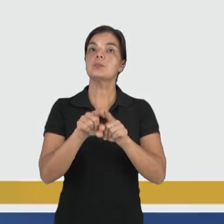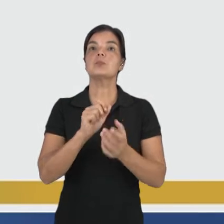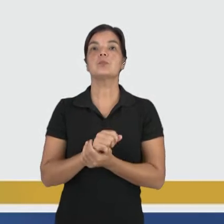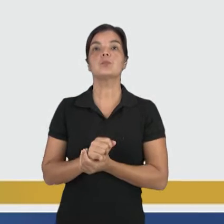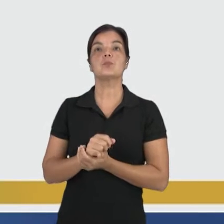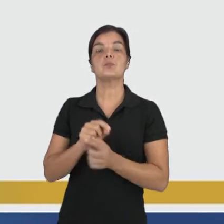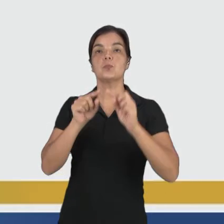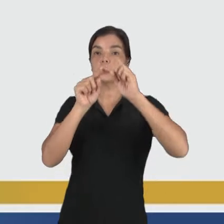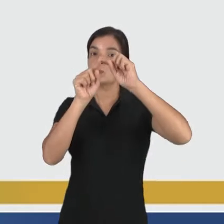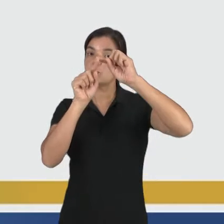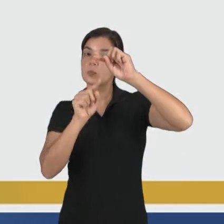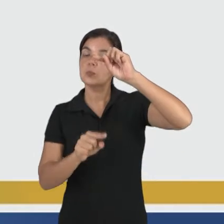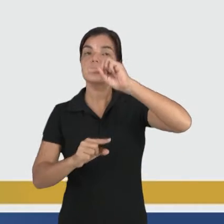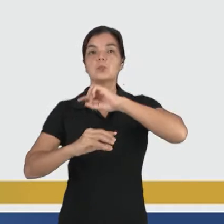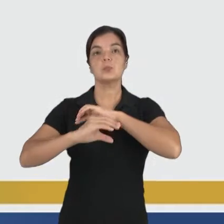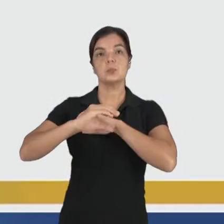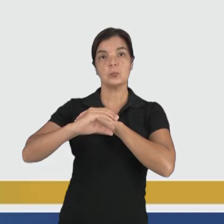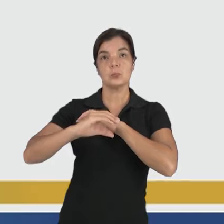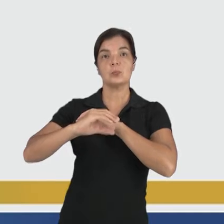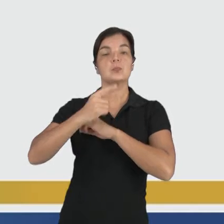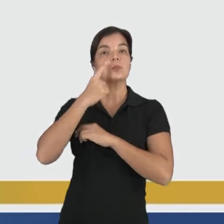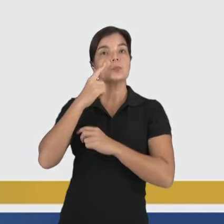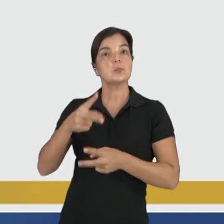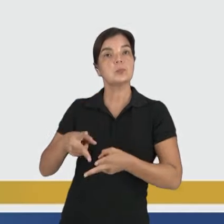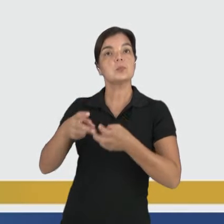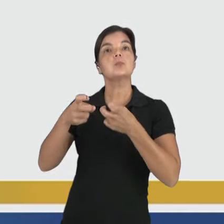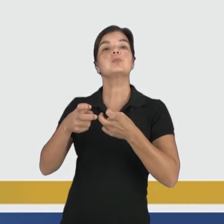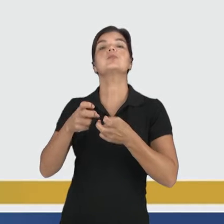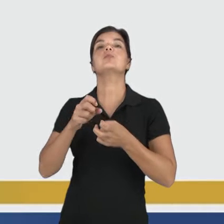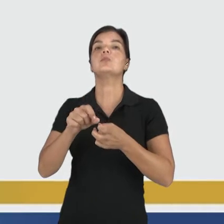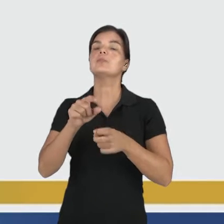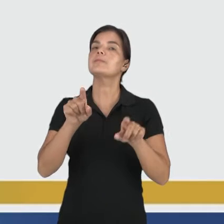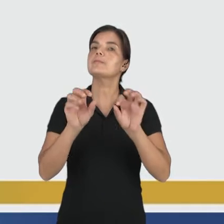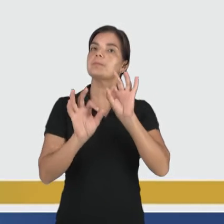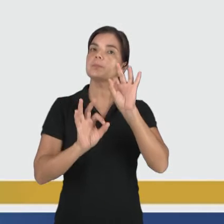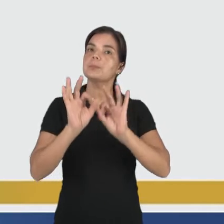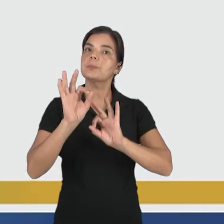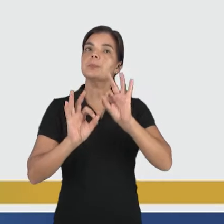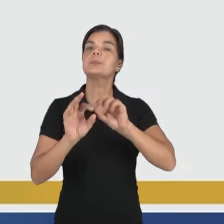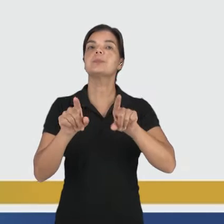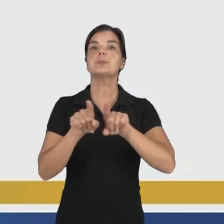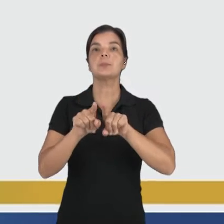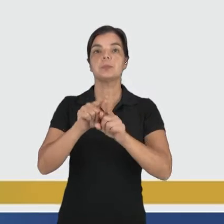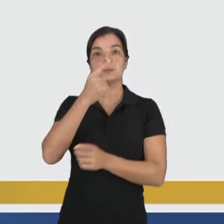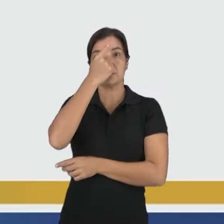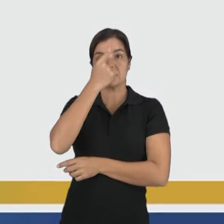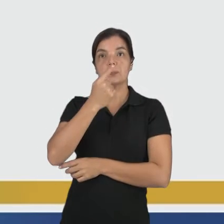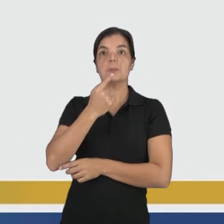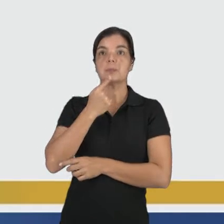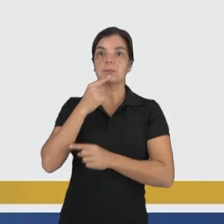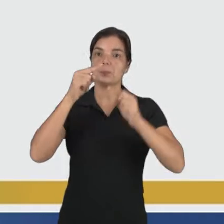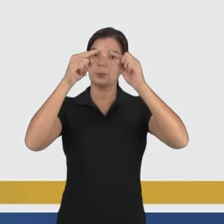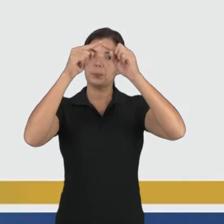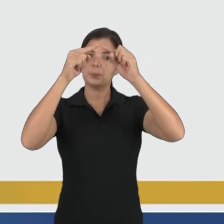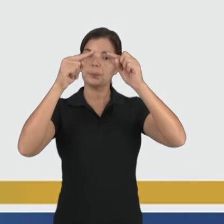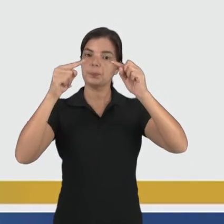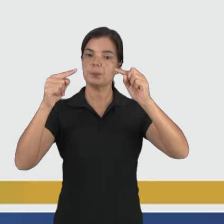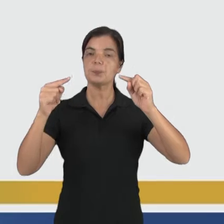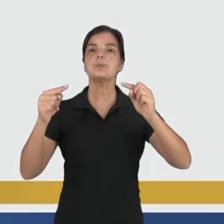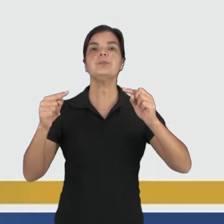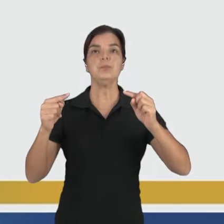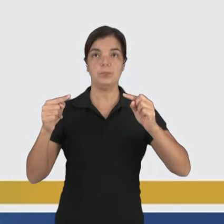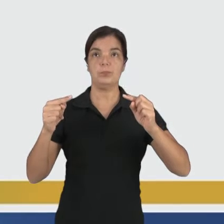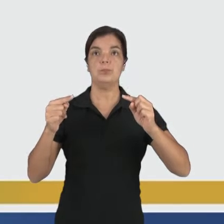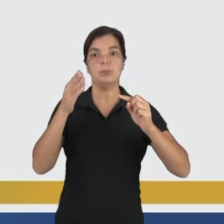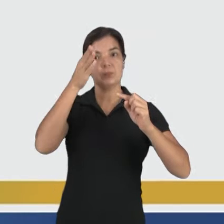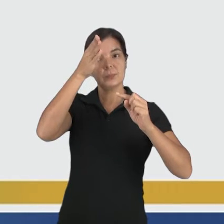C. Então, nesse caso, vocês vão perceber que ela forma uma figura triangular entre